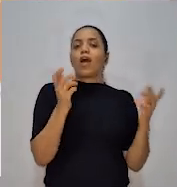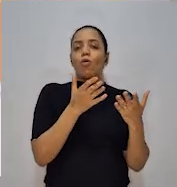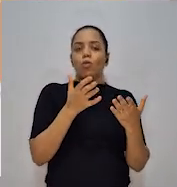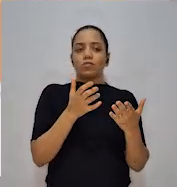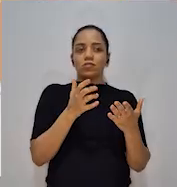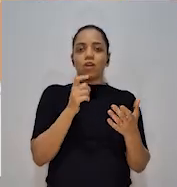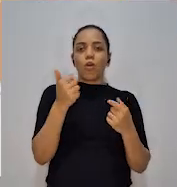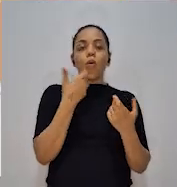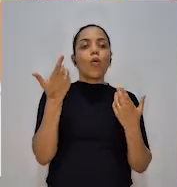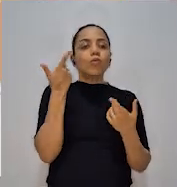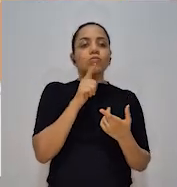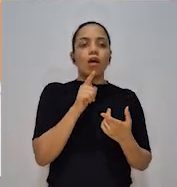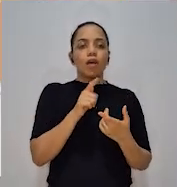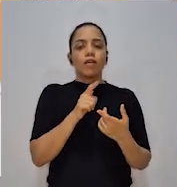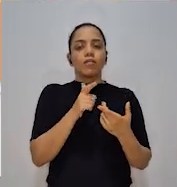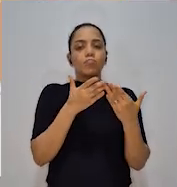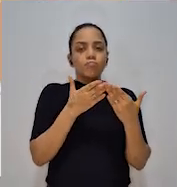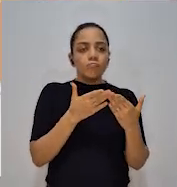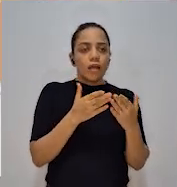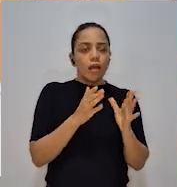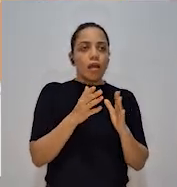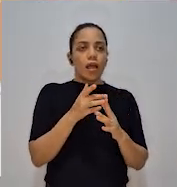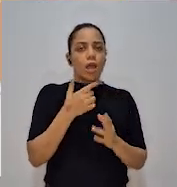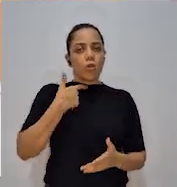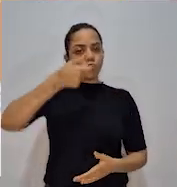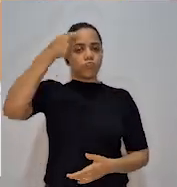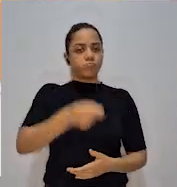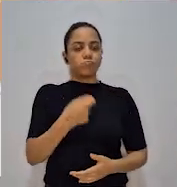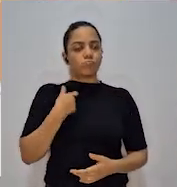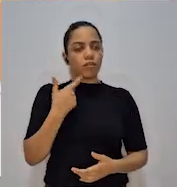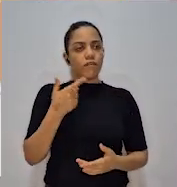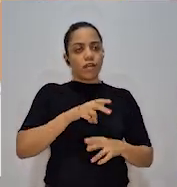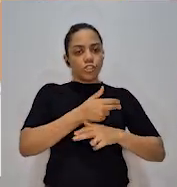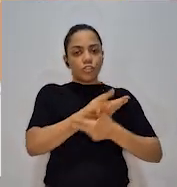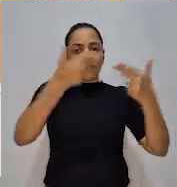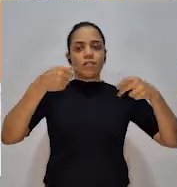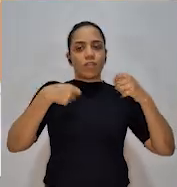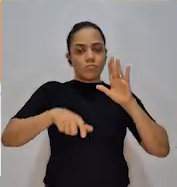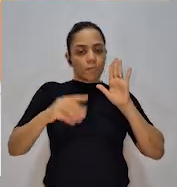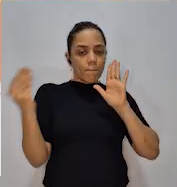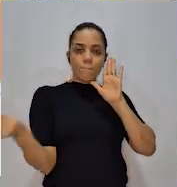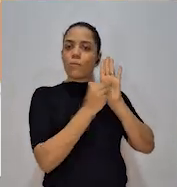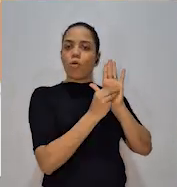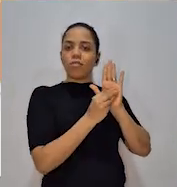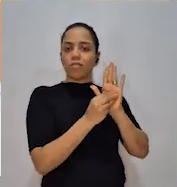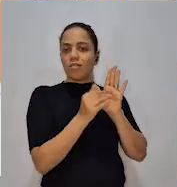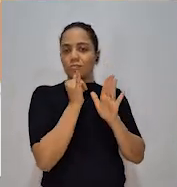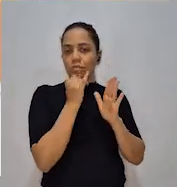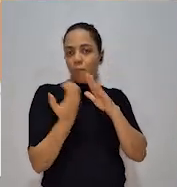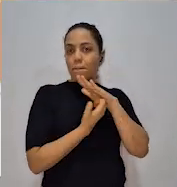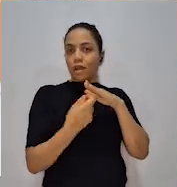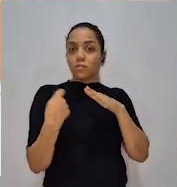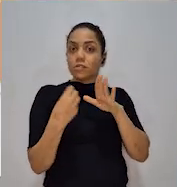hoje, né? O poder do enter, né? De tomar uma decisão realmente a favor da diversidade e advogar a favor da diversidade. Por exemplo, na hora